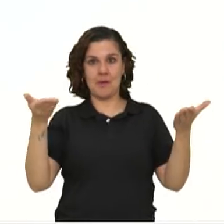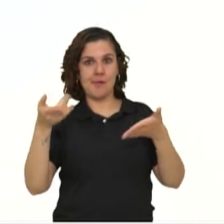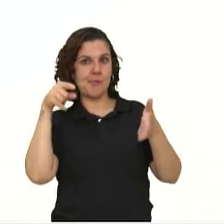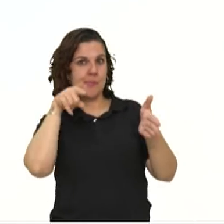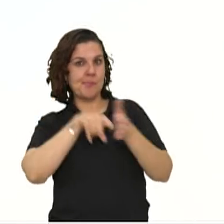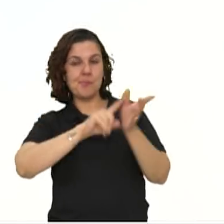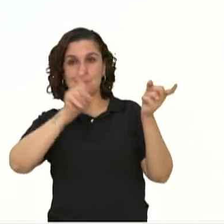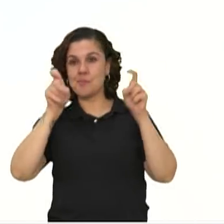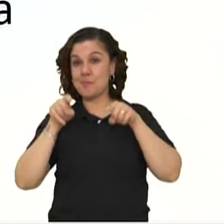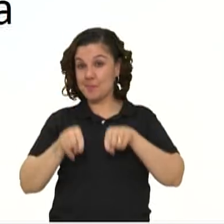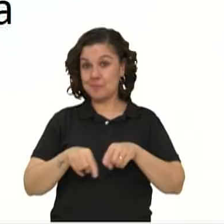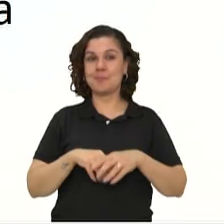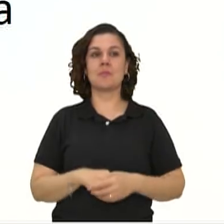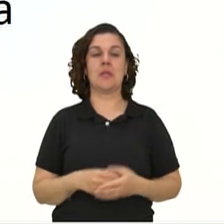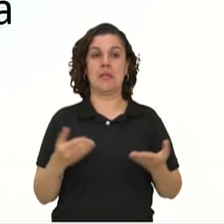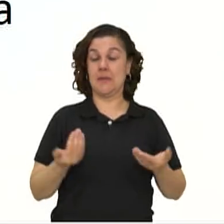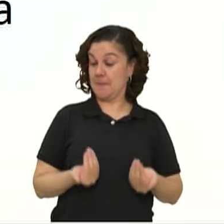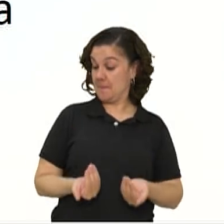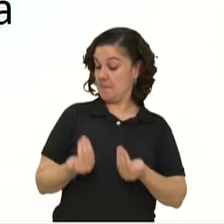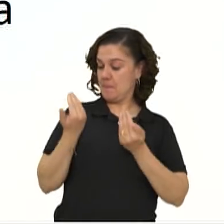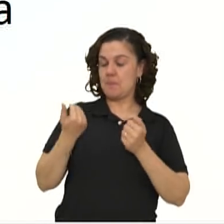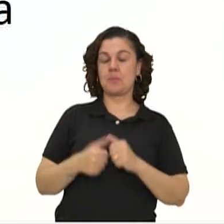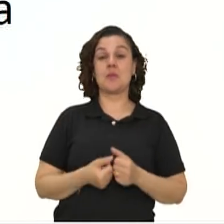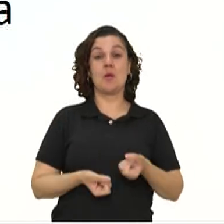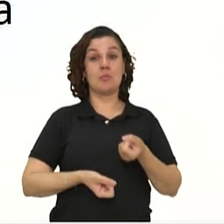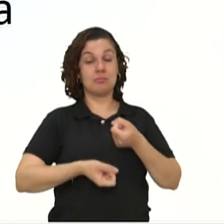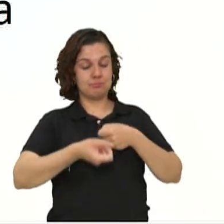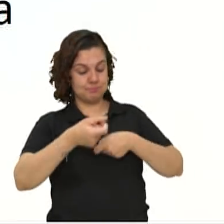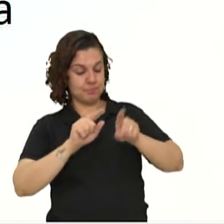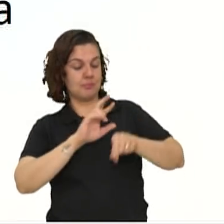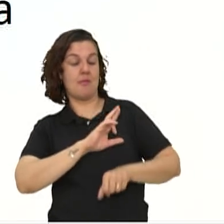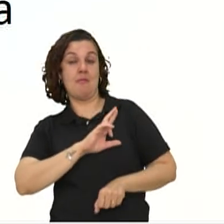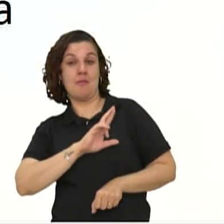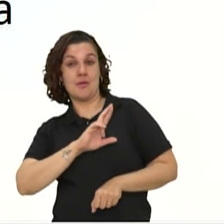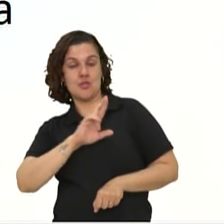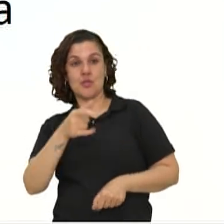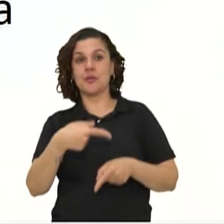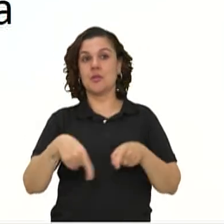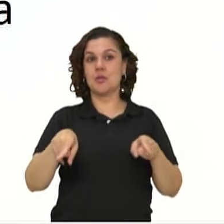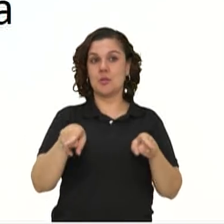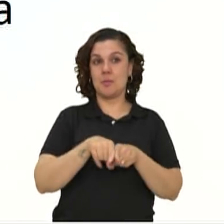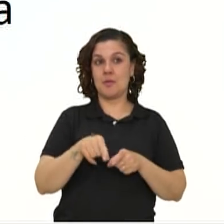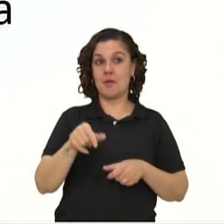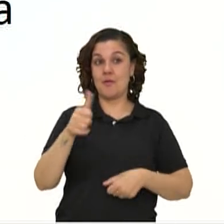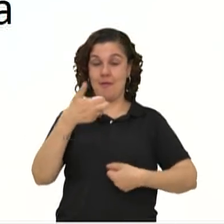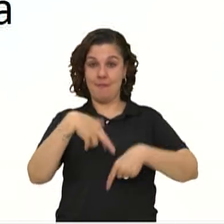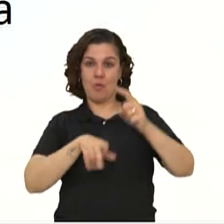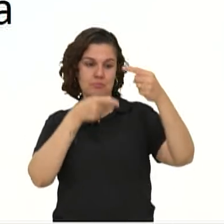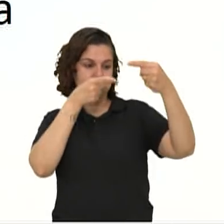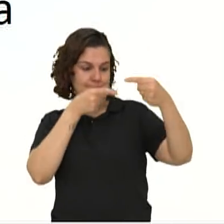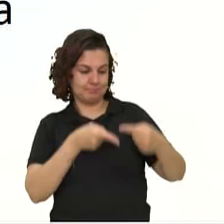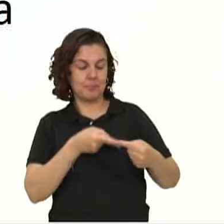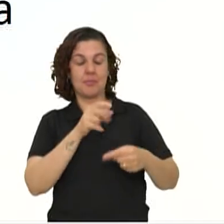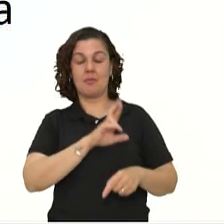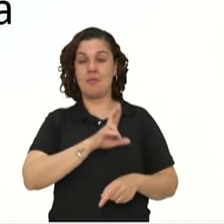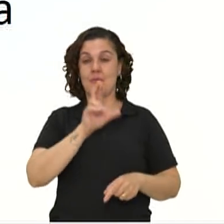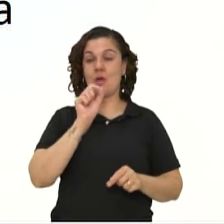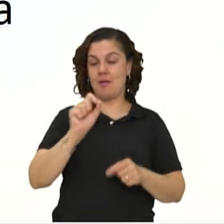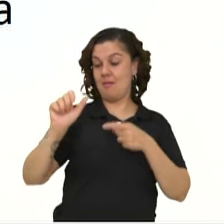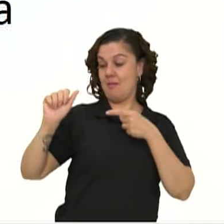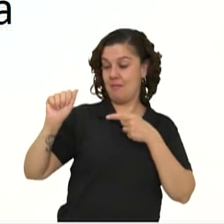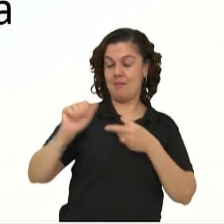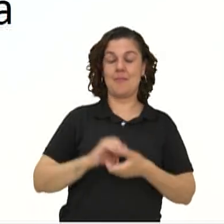ao quiz, né? A reforma religiosa, também conhecida como reforma protestante, propiciou,